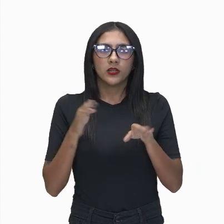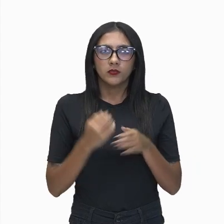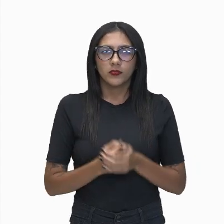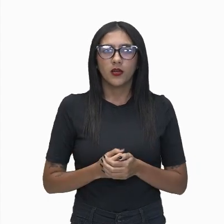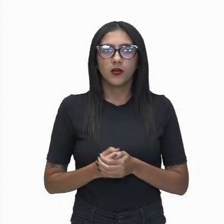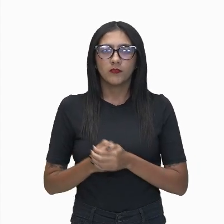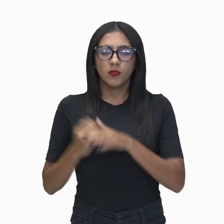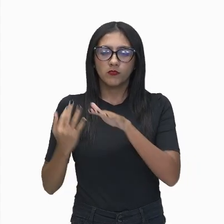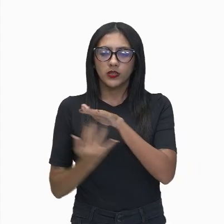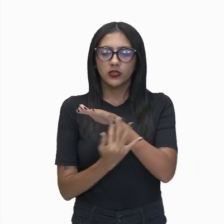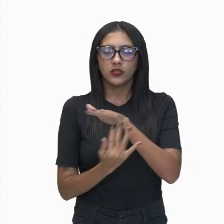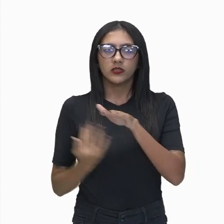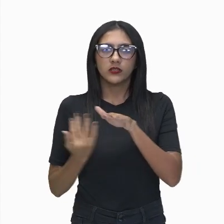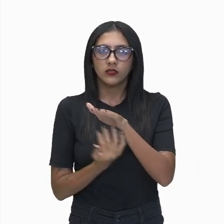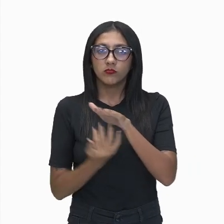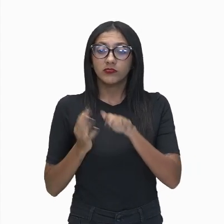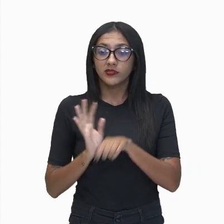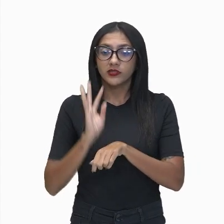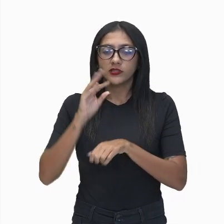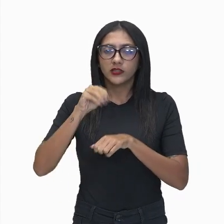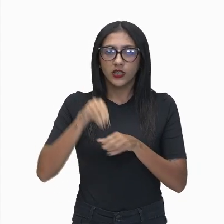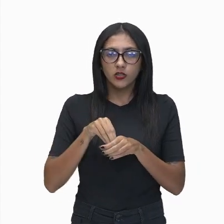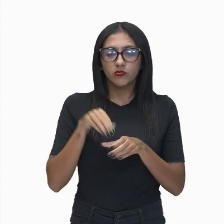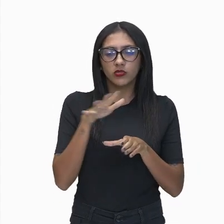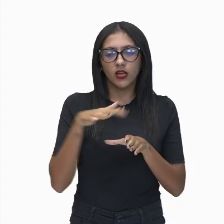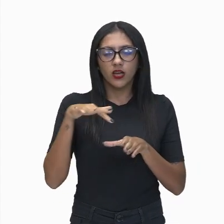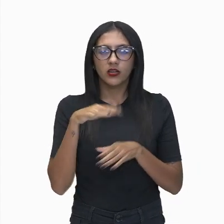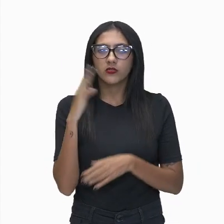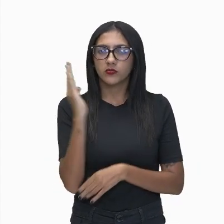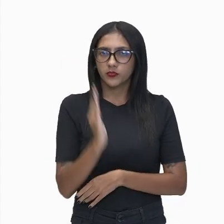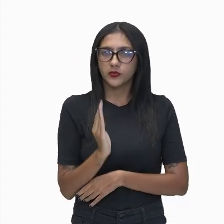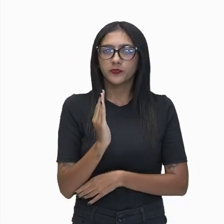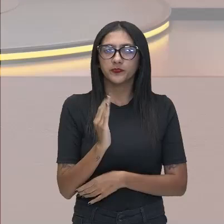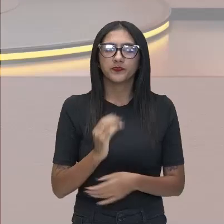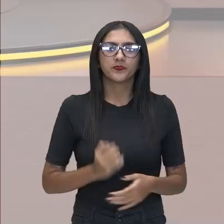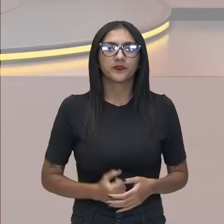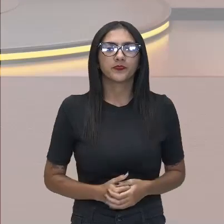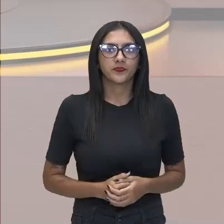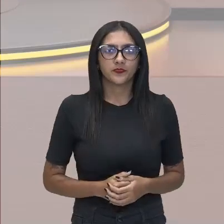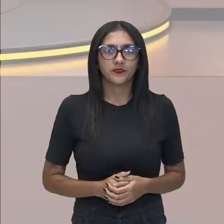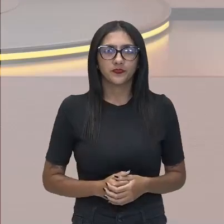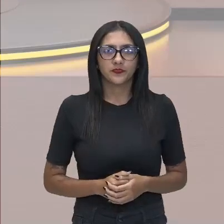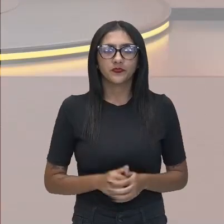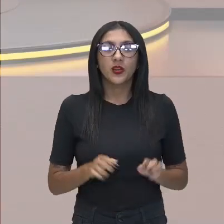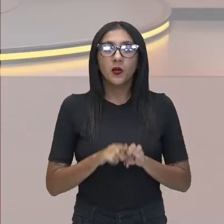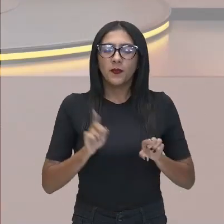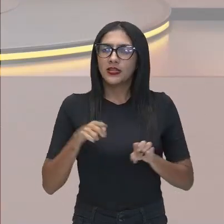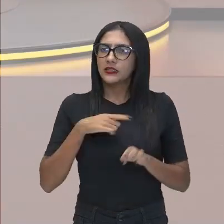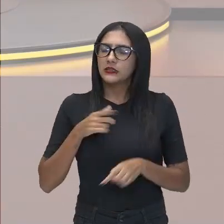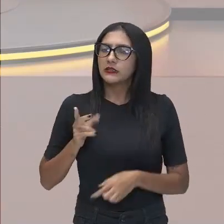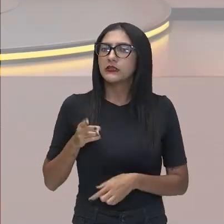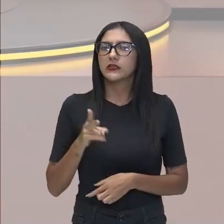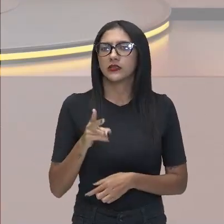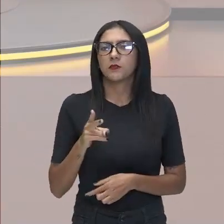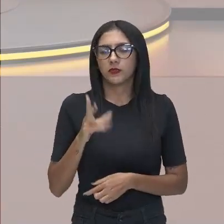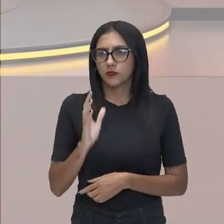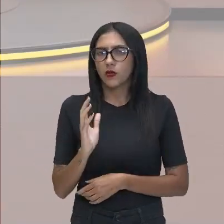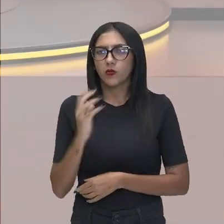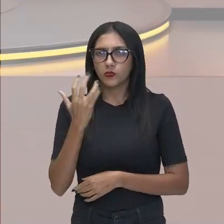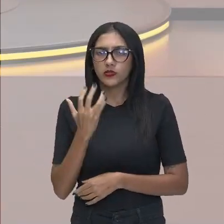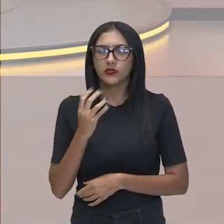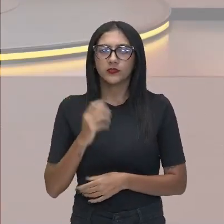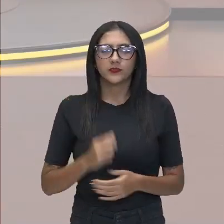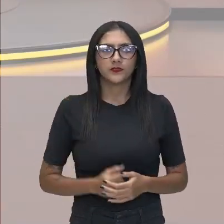É importante destacar, né, que o processo de urbanização, ele é constante, ele é intenso. Não